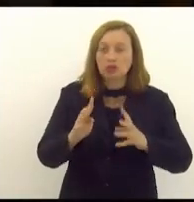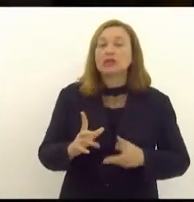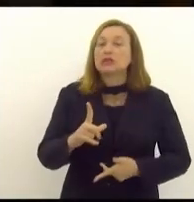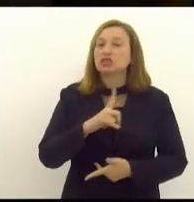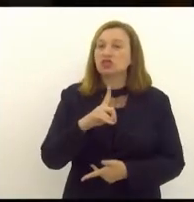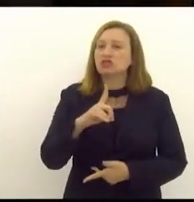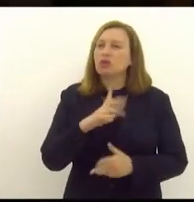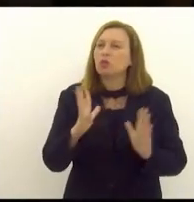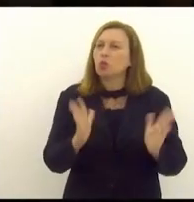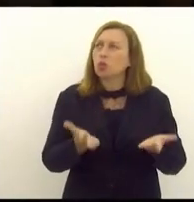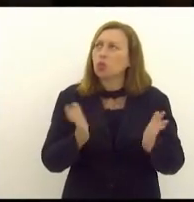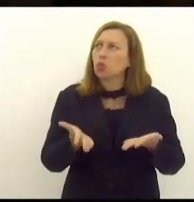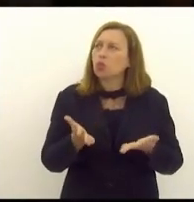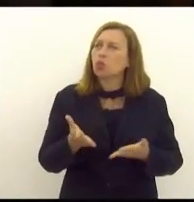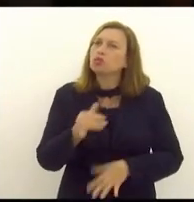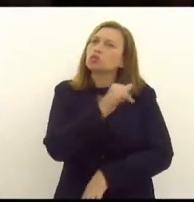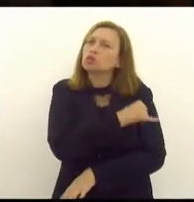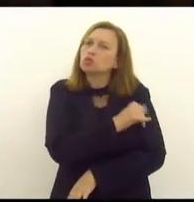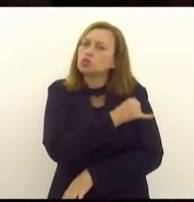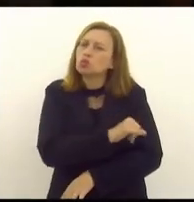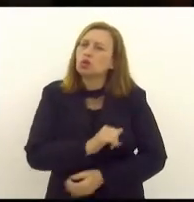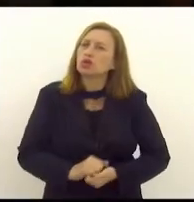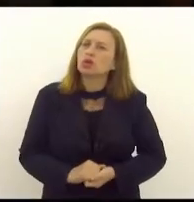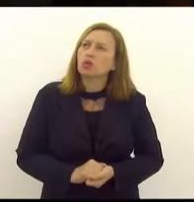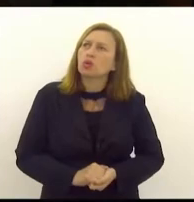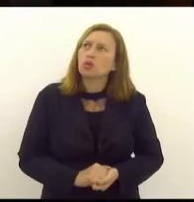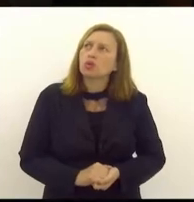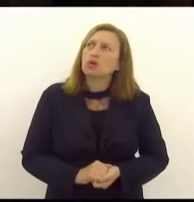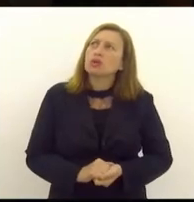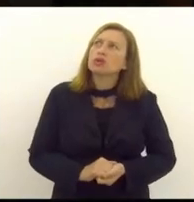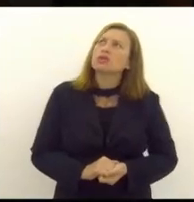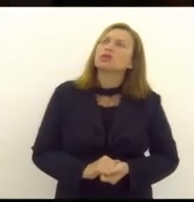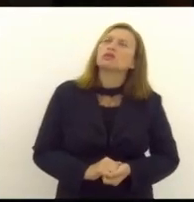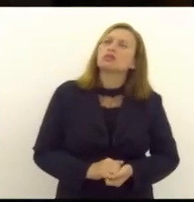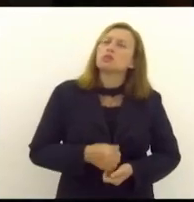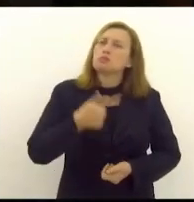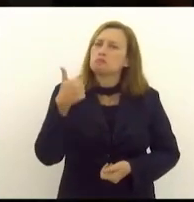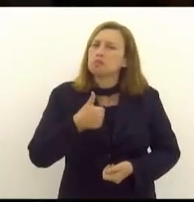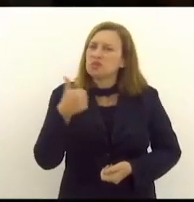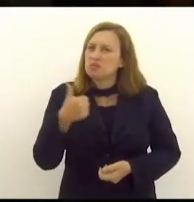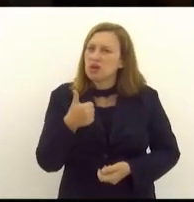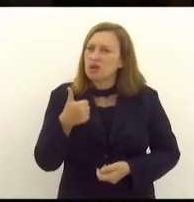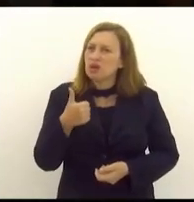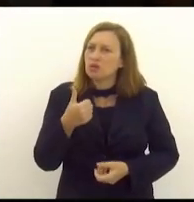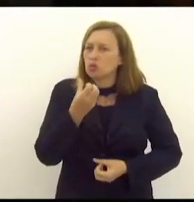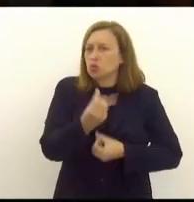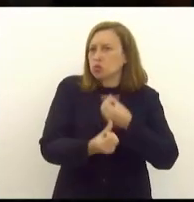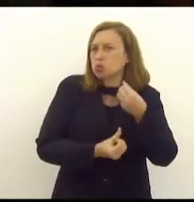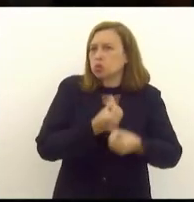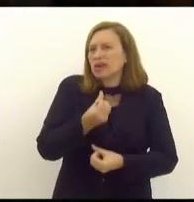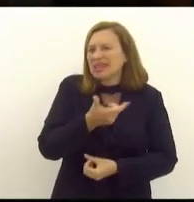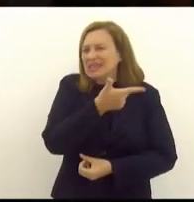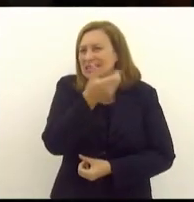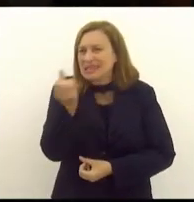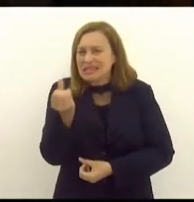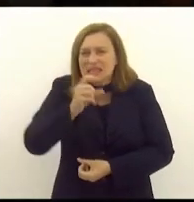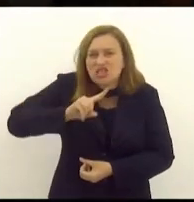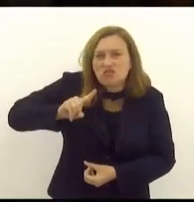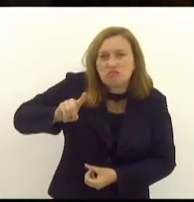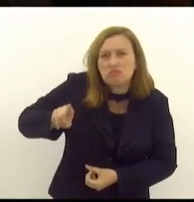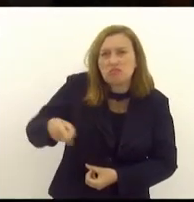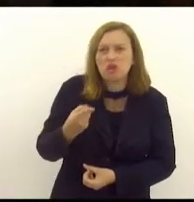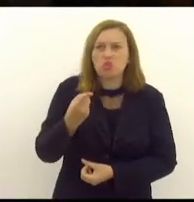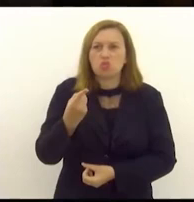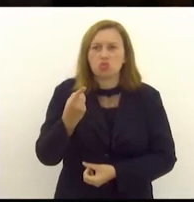tivemos no Rio de Janeiro apenas nesse primeiro semestre 16 mil